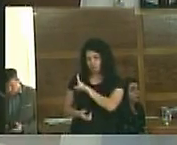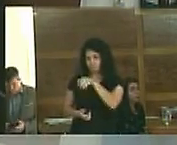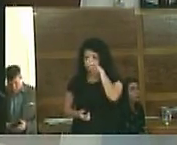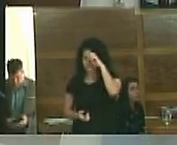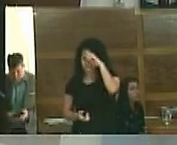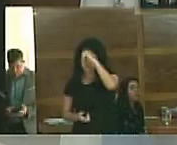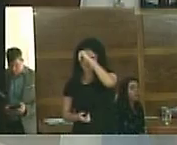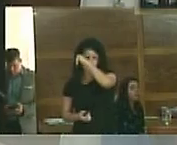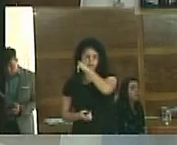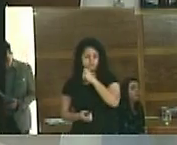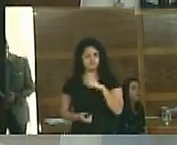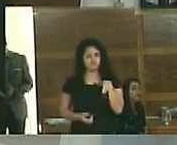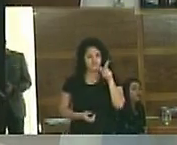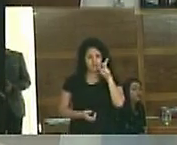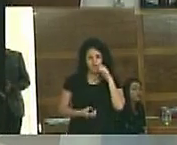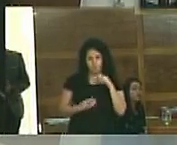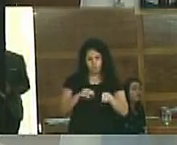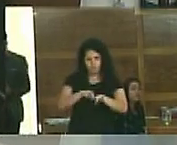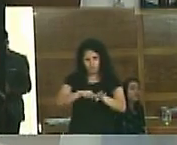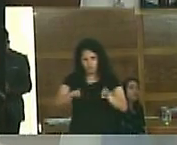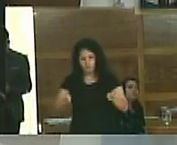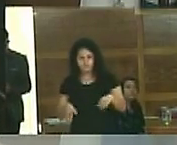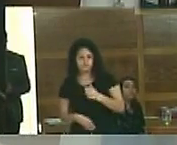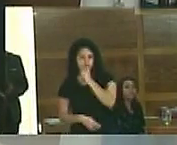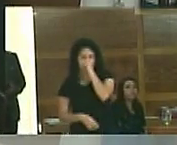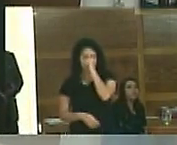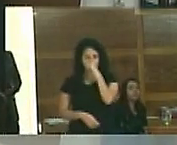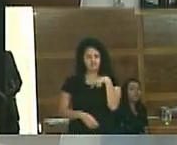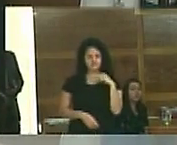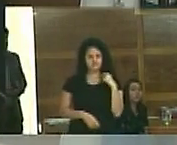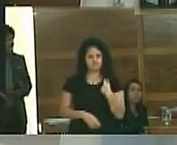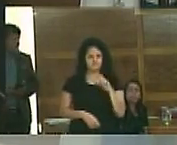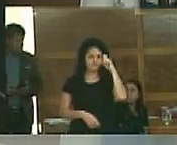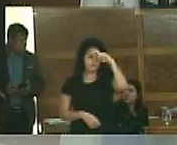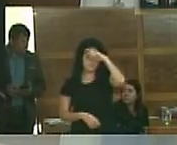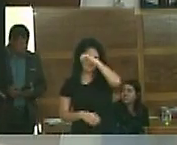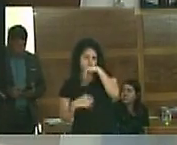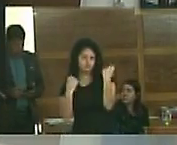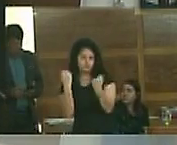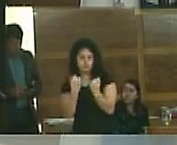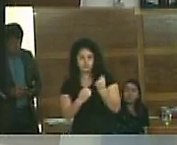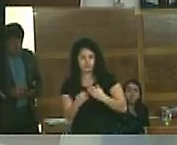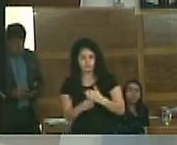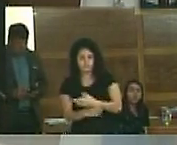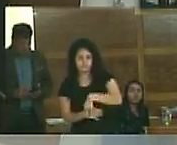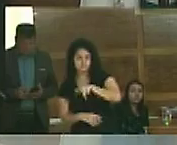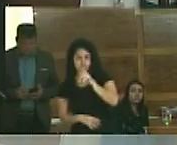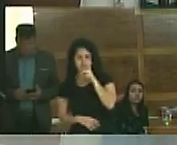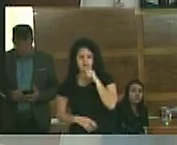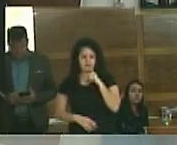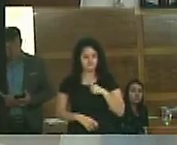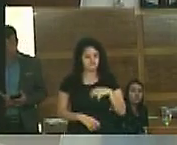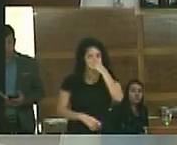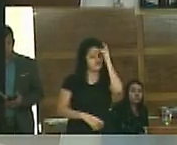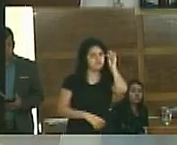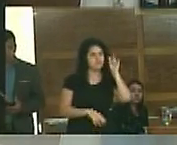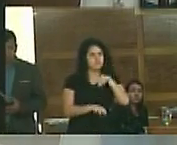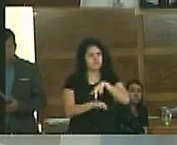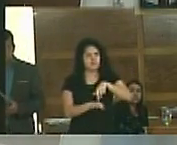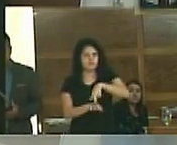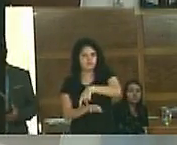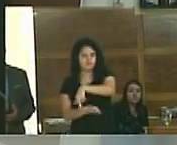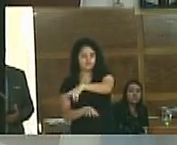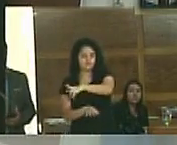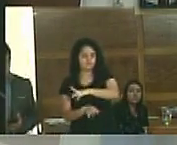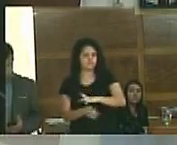que é a água empoçada, a dificuldade dos motoristas ali com seus veículos, das pessoas que caminham pelas ruas